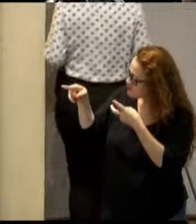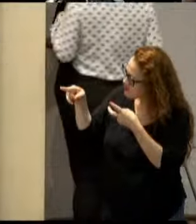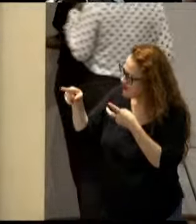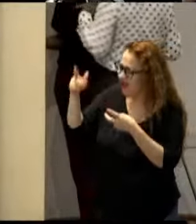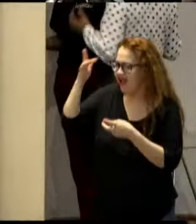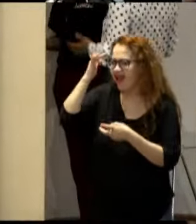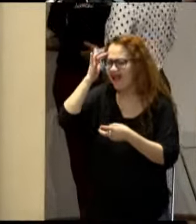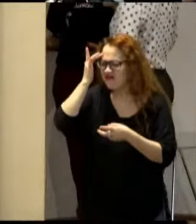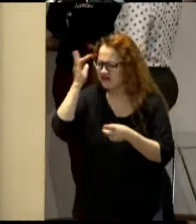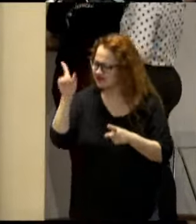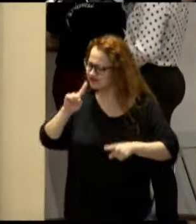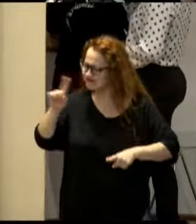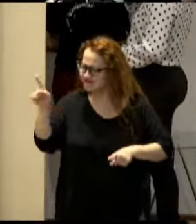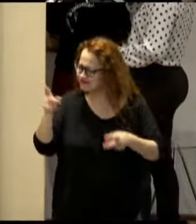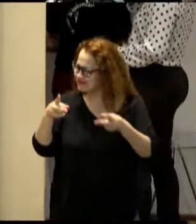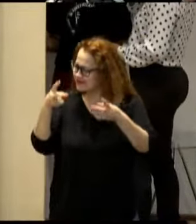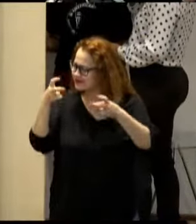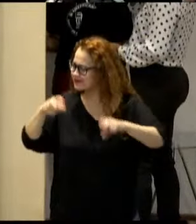Eu acho que não.